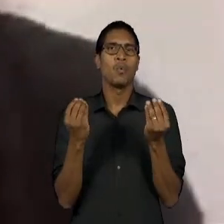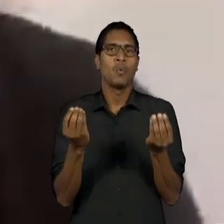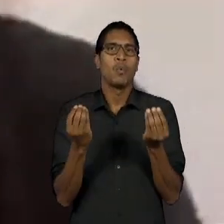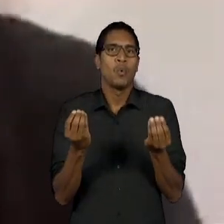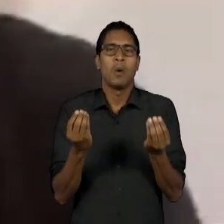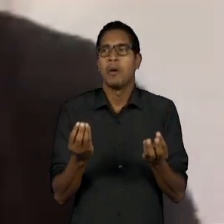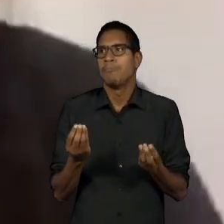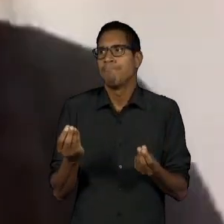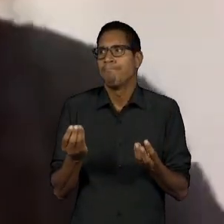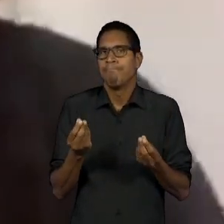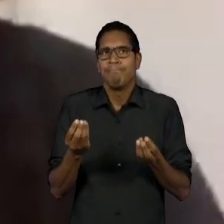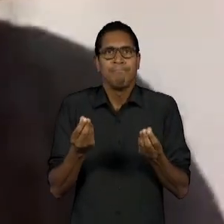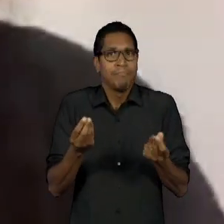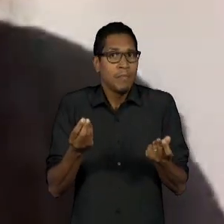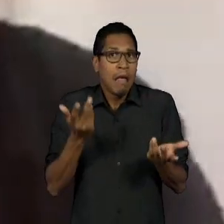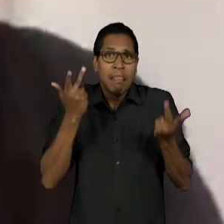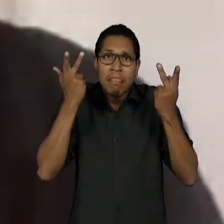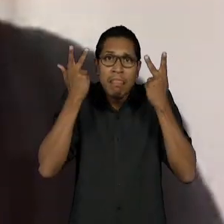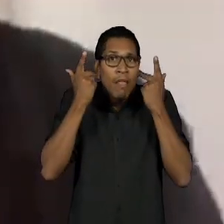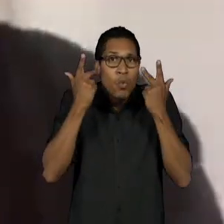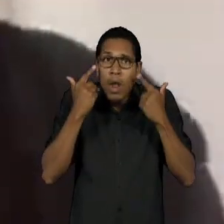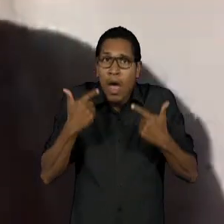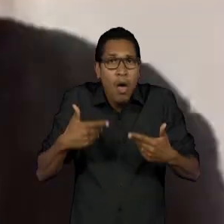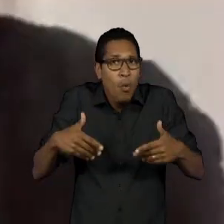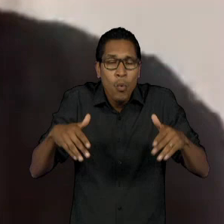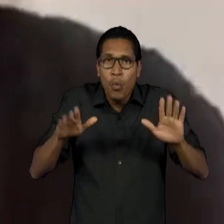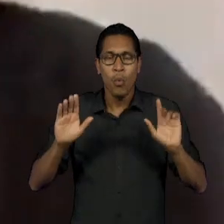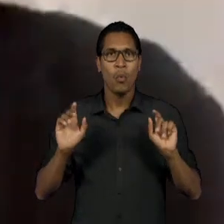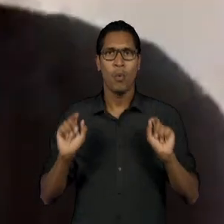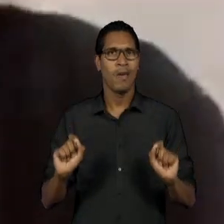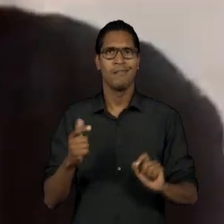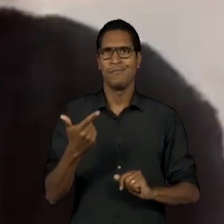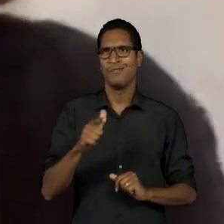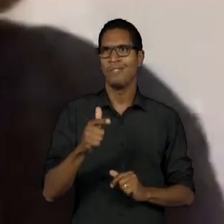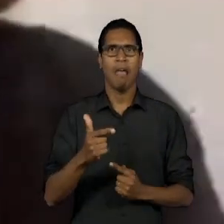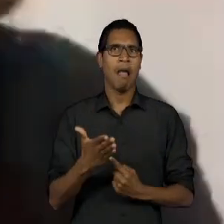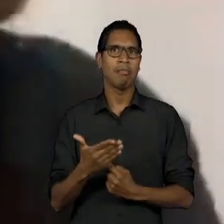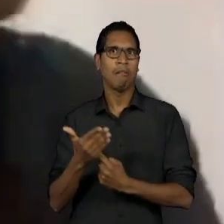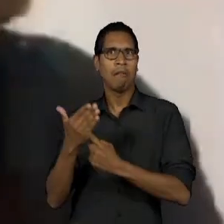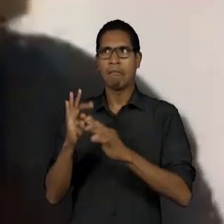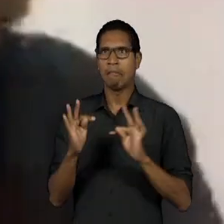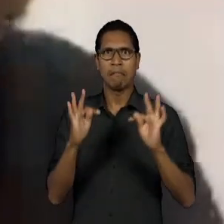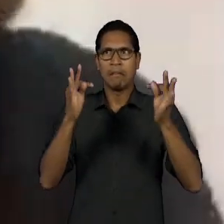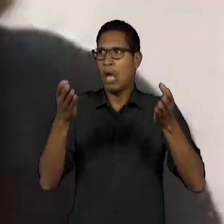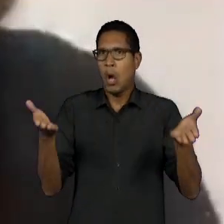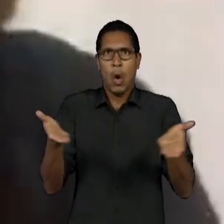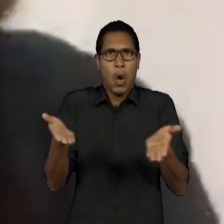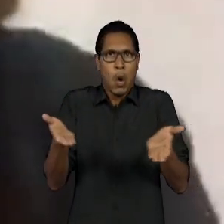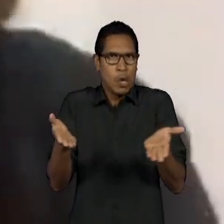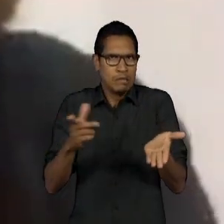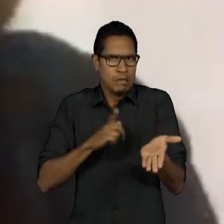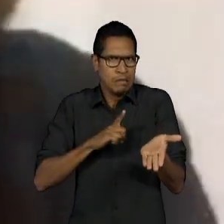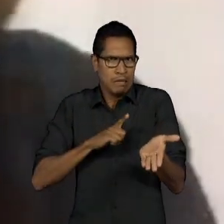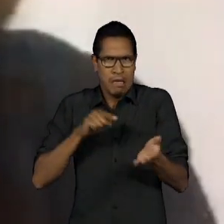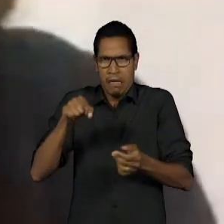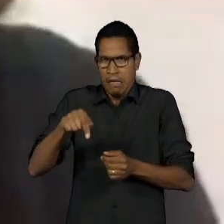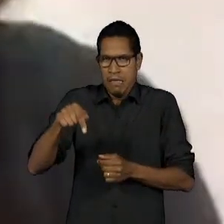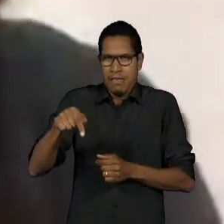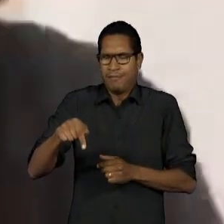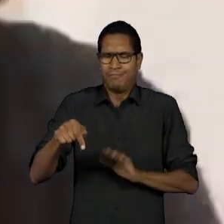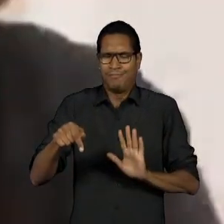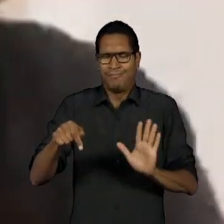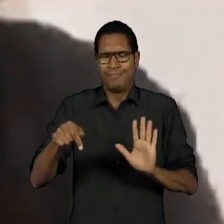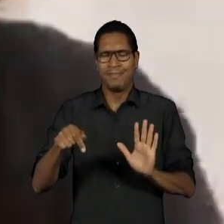era natural, porque não tinha toda essa tecnologia que depois ficou tendo, não